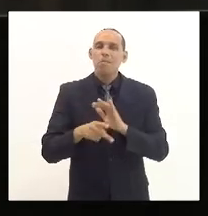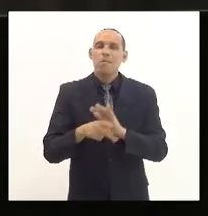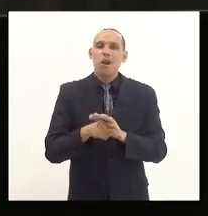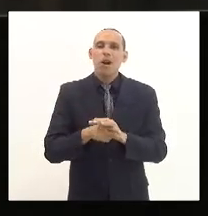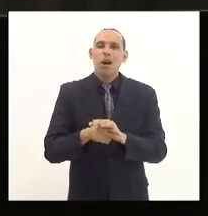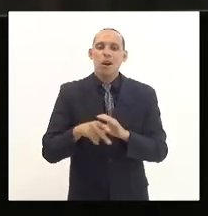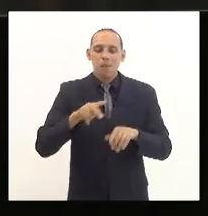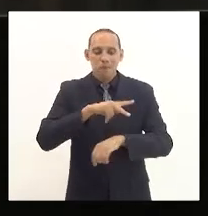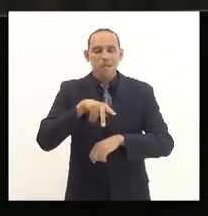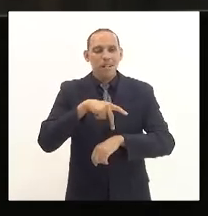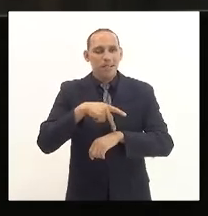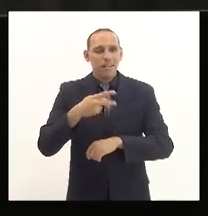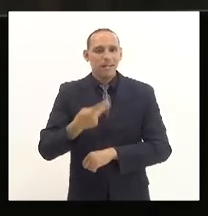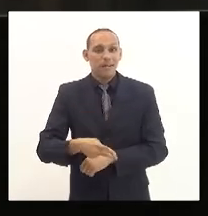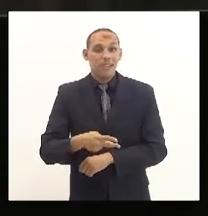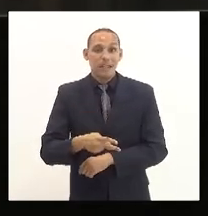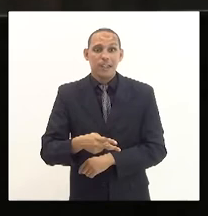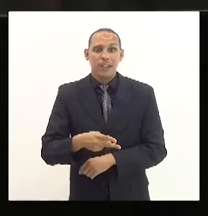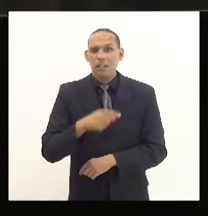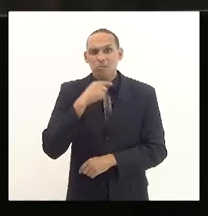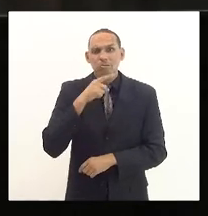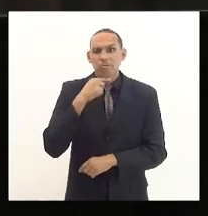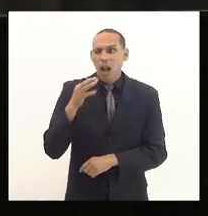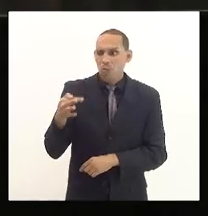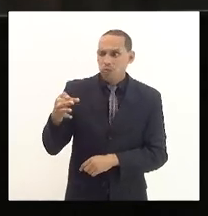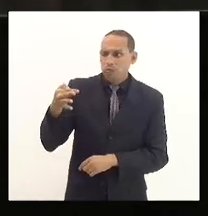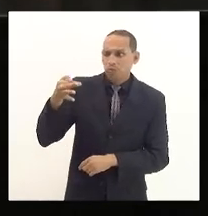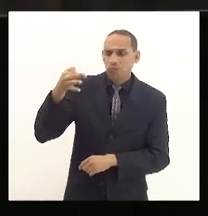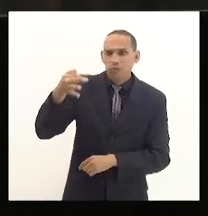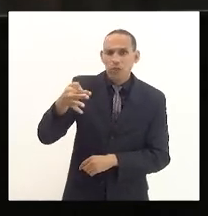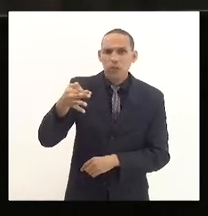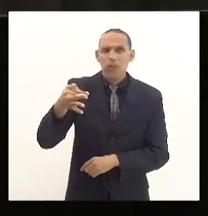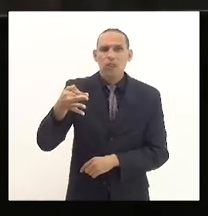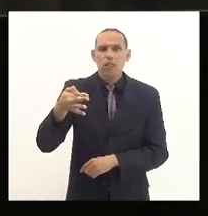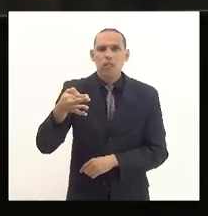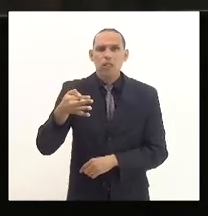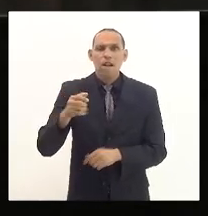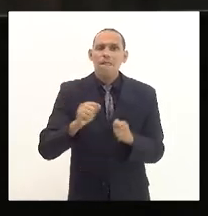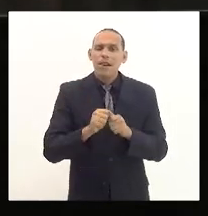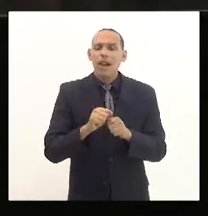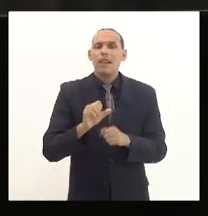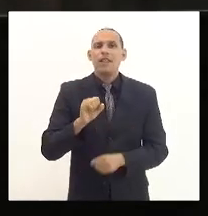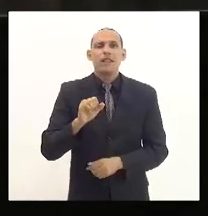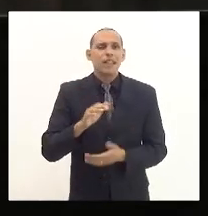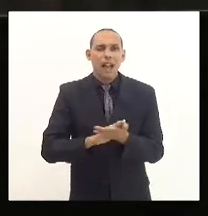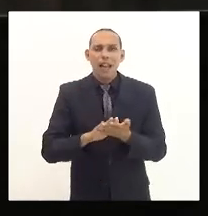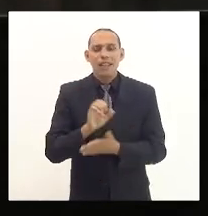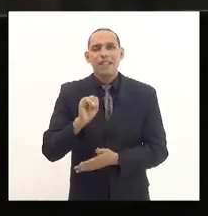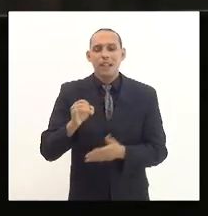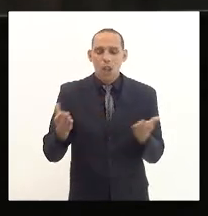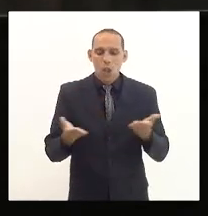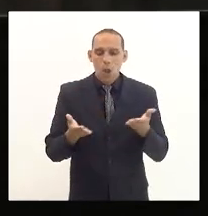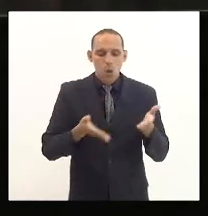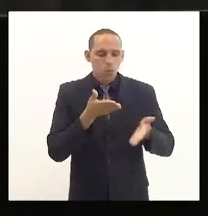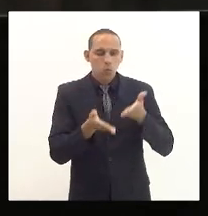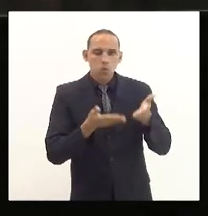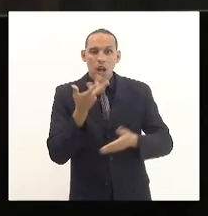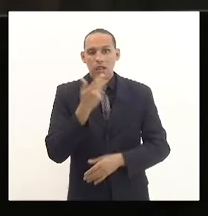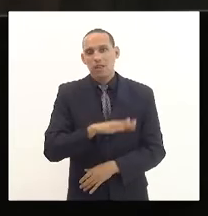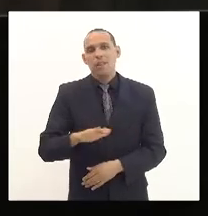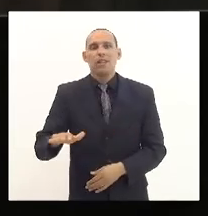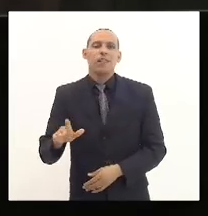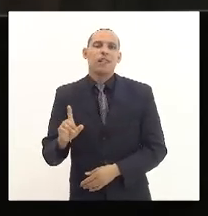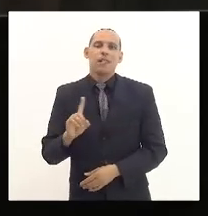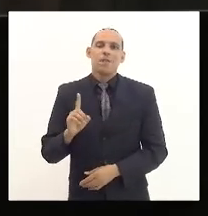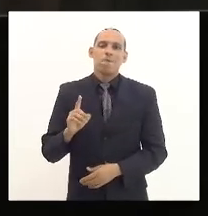não se pode traçar um futuro sem cuidar do presente que são as nossas crianças lembrando